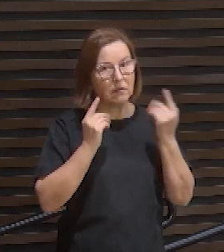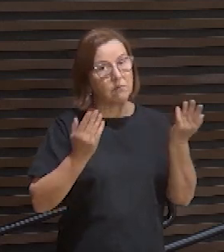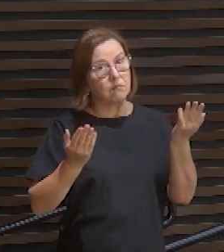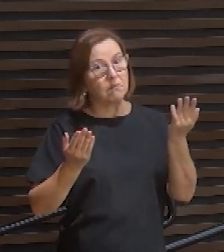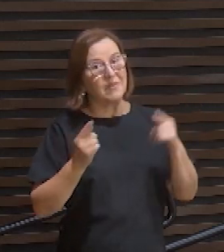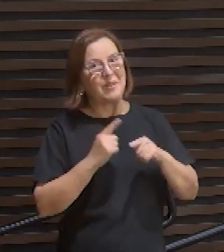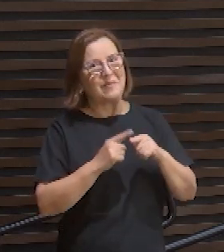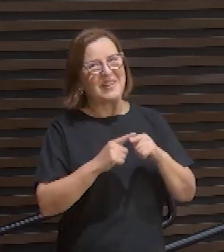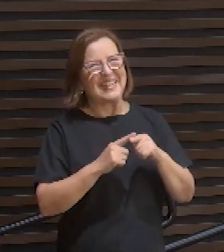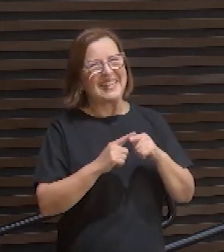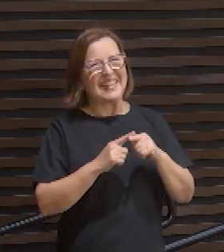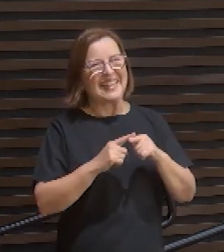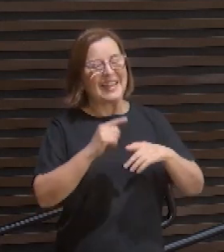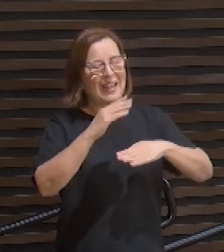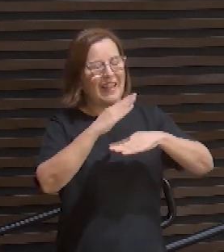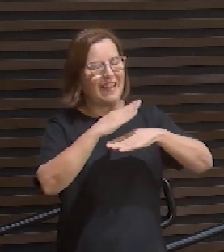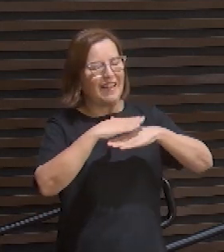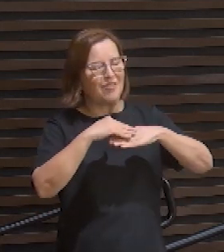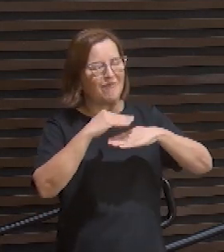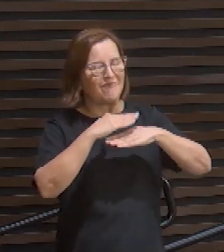porque serão consolados.